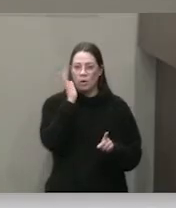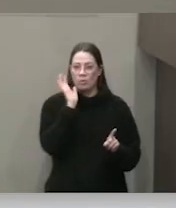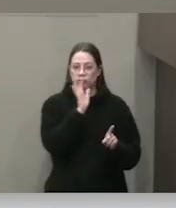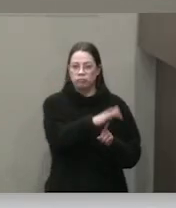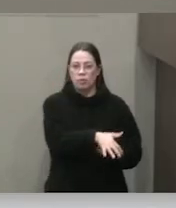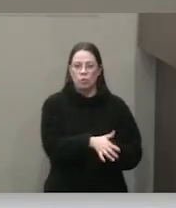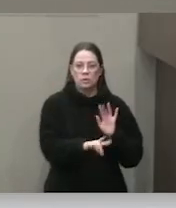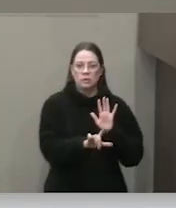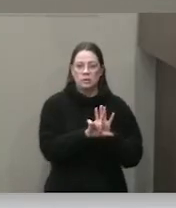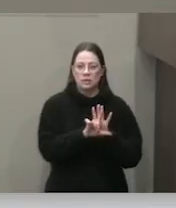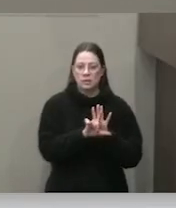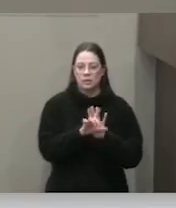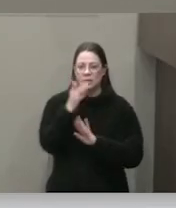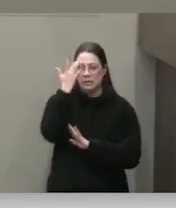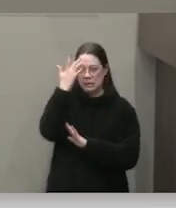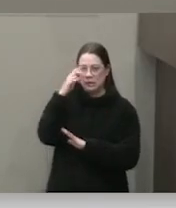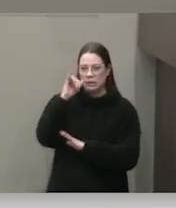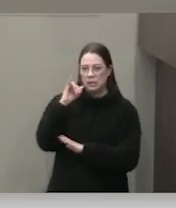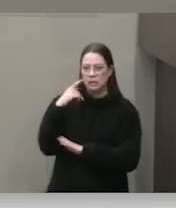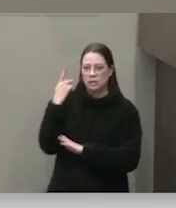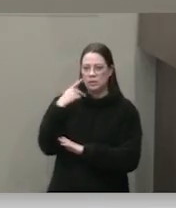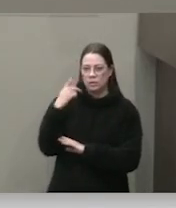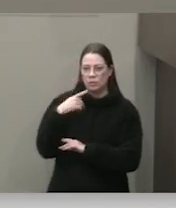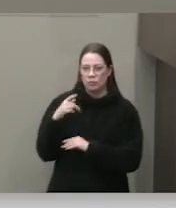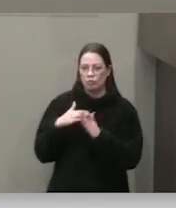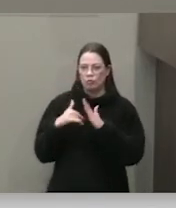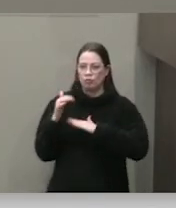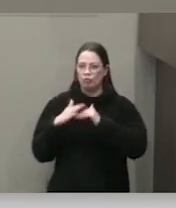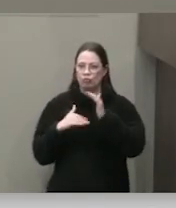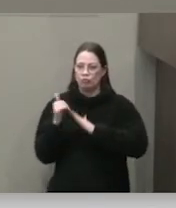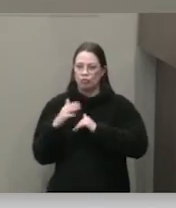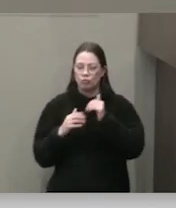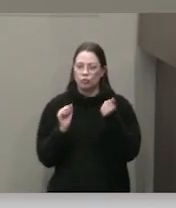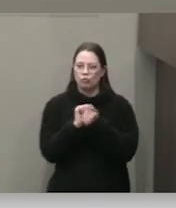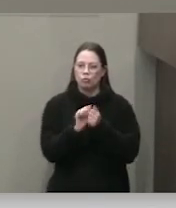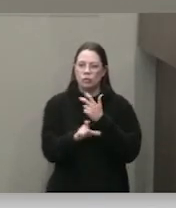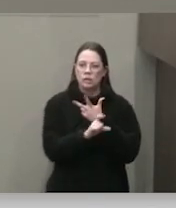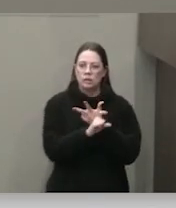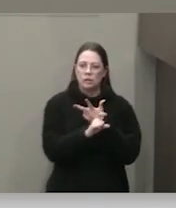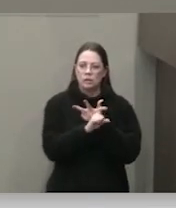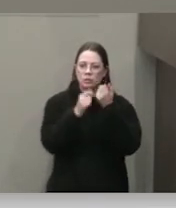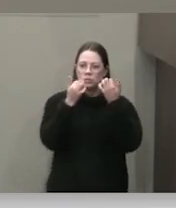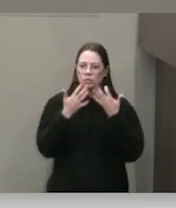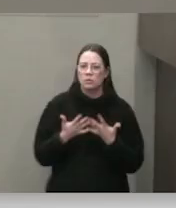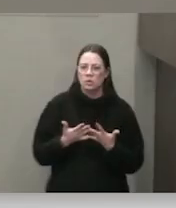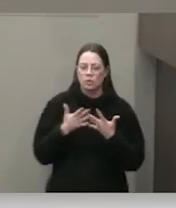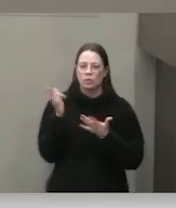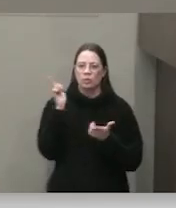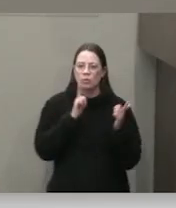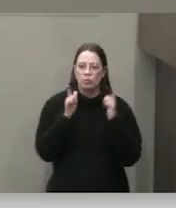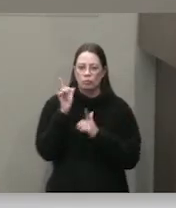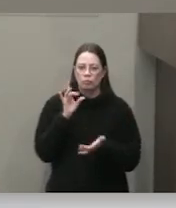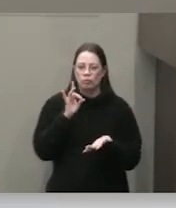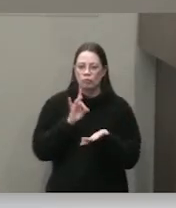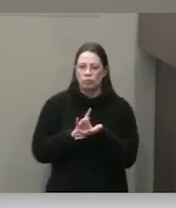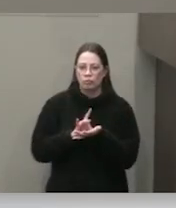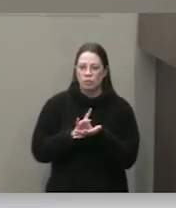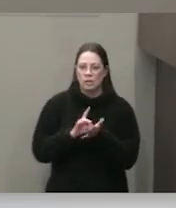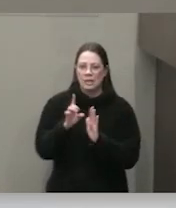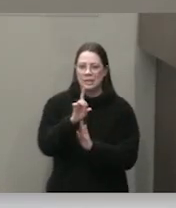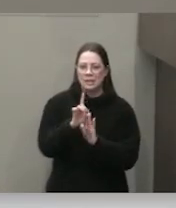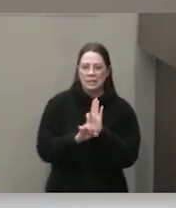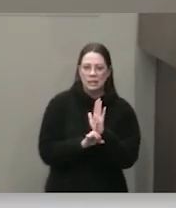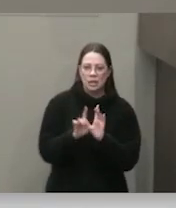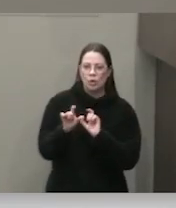Eu não sei se o vereador tem alguma construção com o executivo no sentido de que possa estabelecer daqui a pouco via